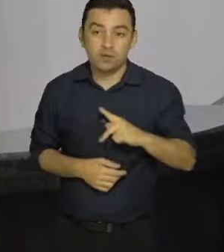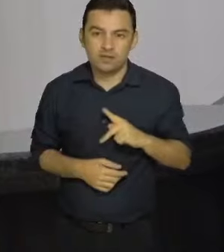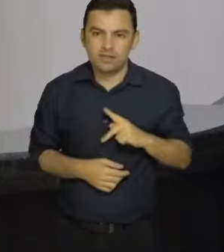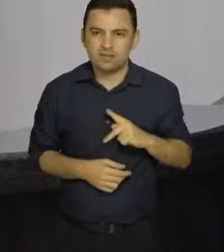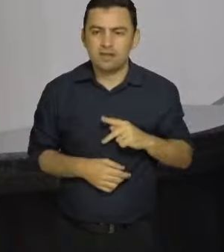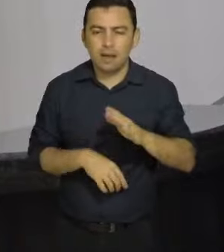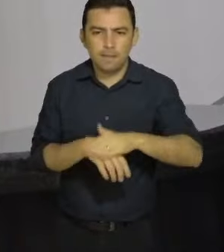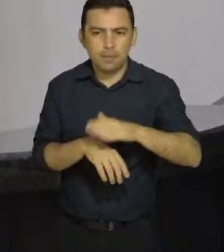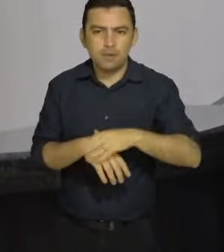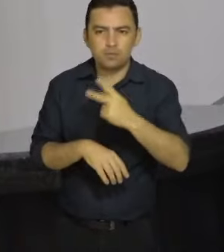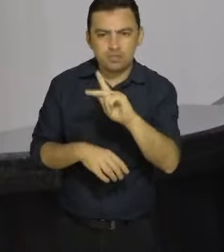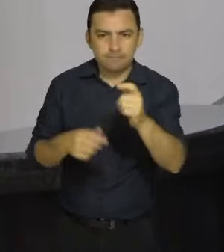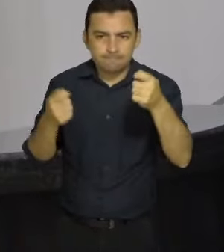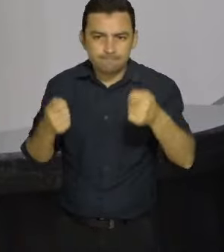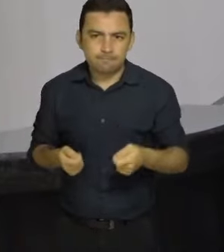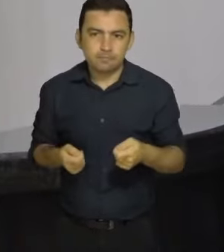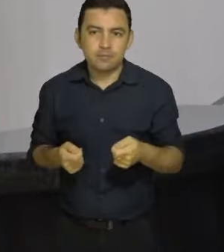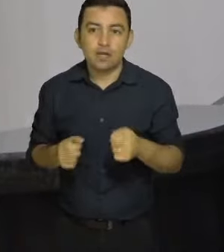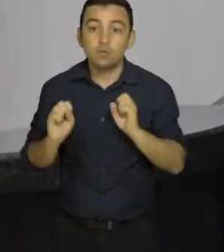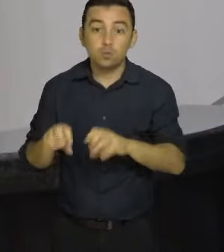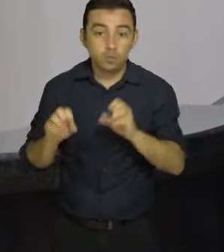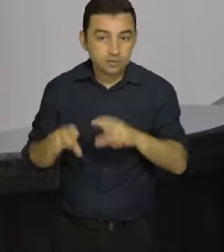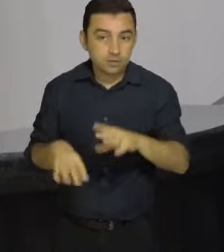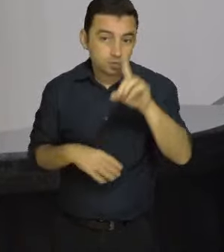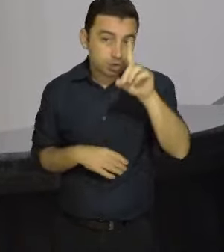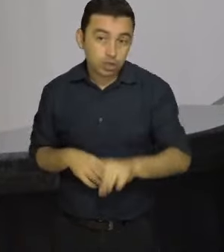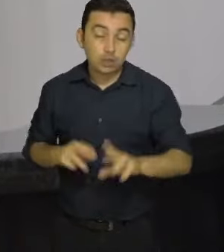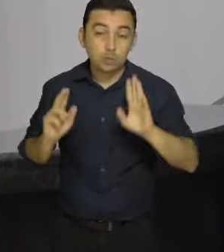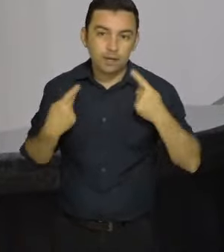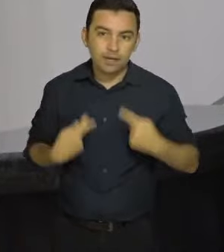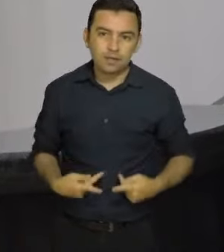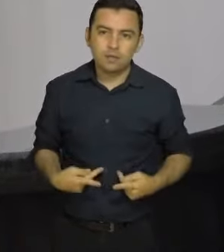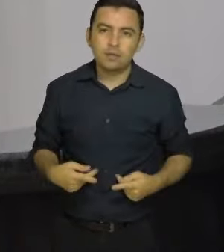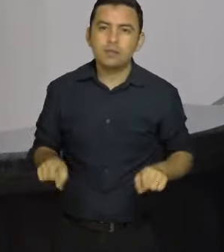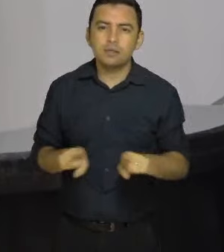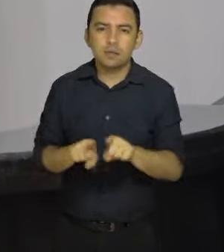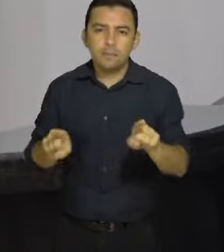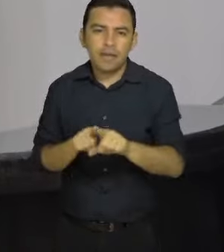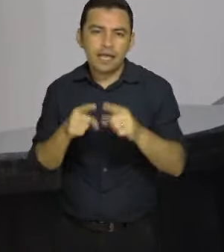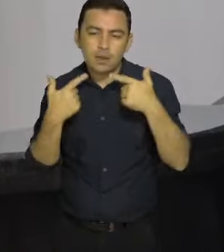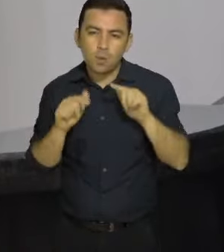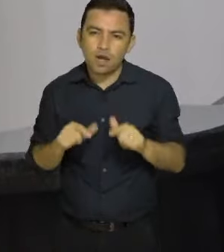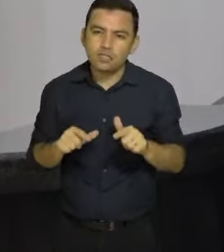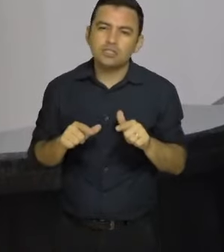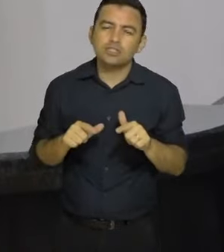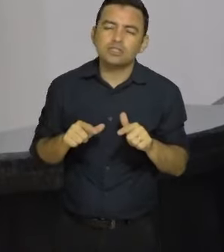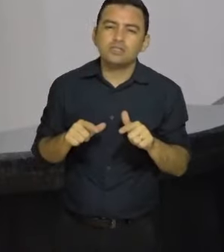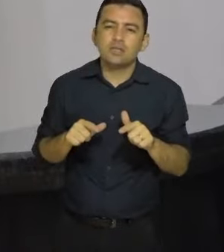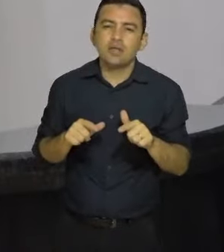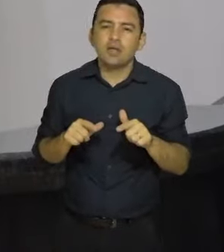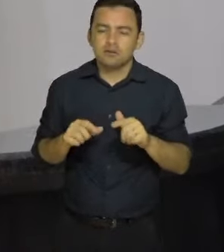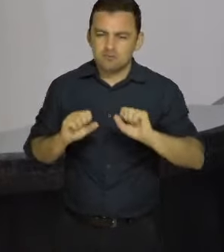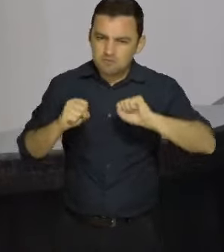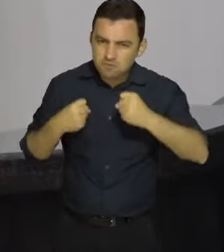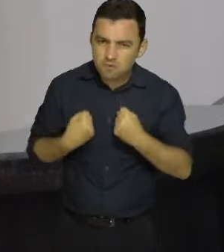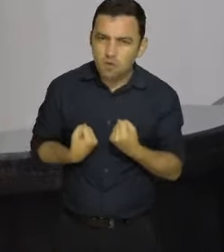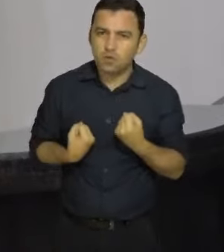ações afirmativas, à educação em direitos humanos e às linguagens e esforços empreendidos